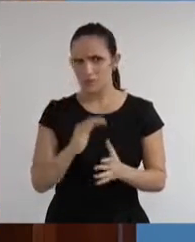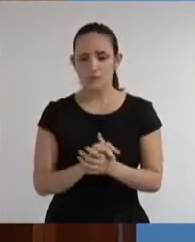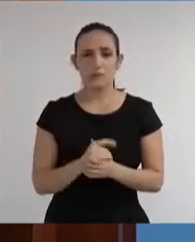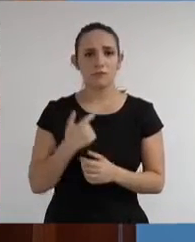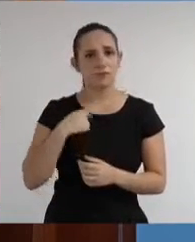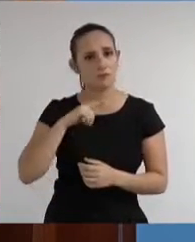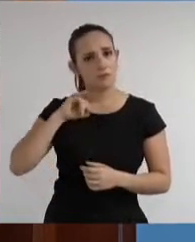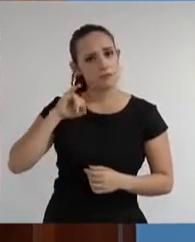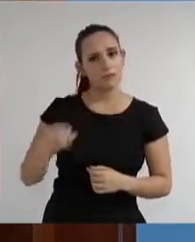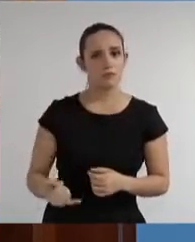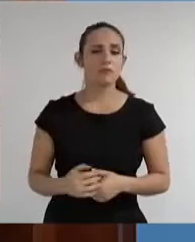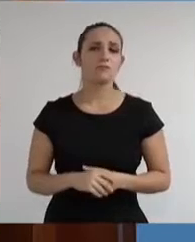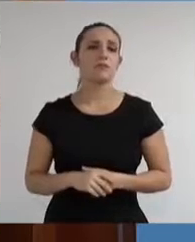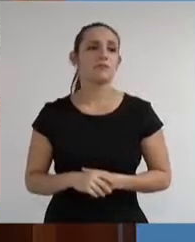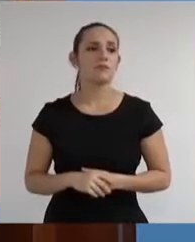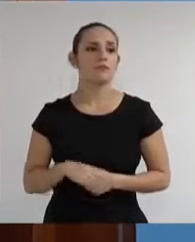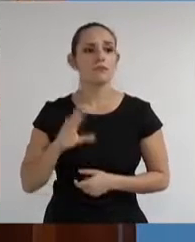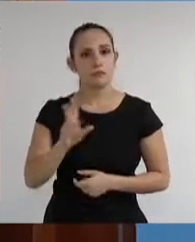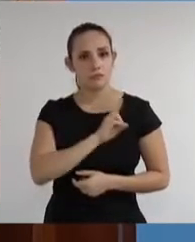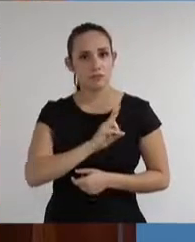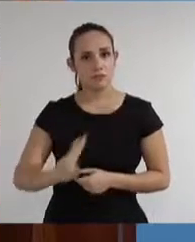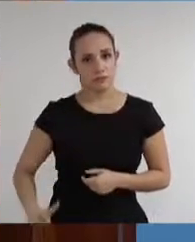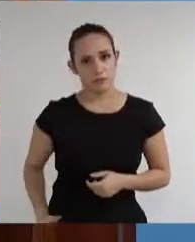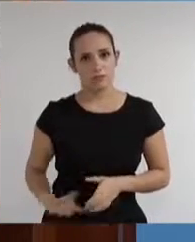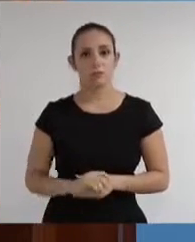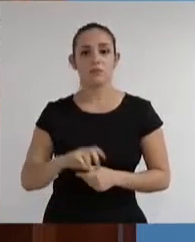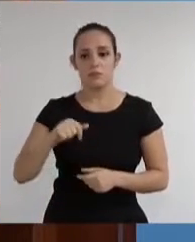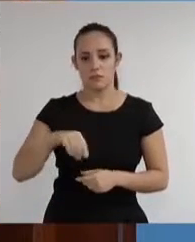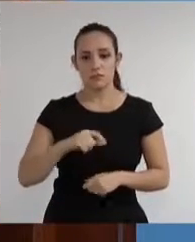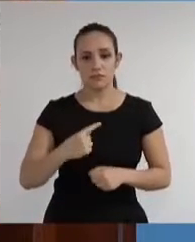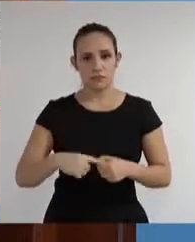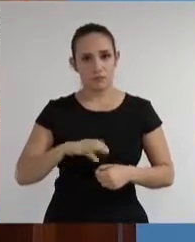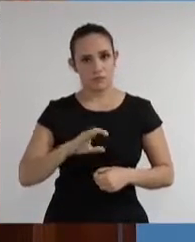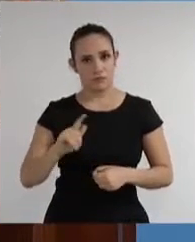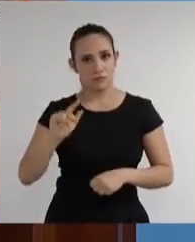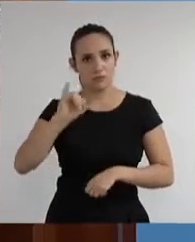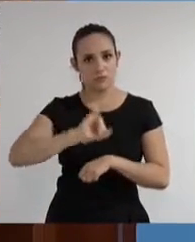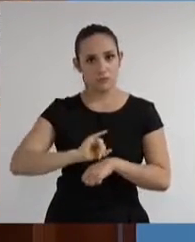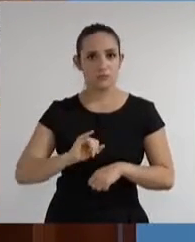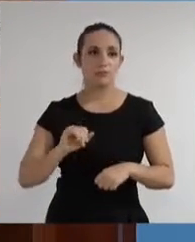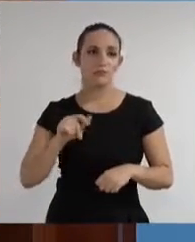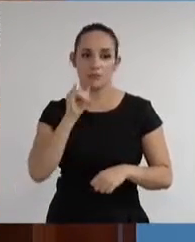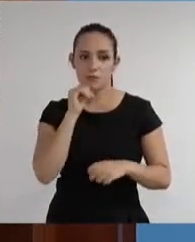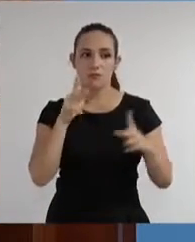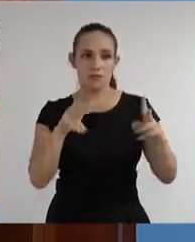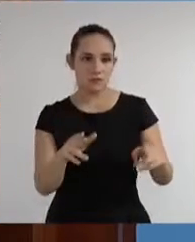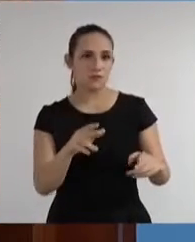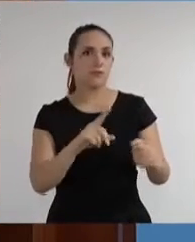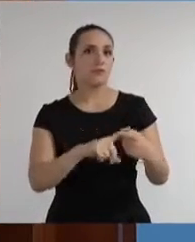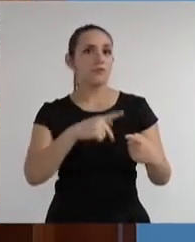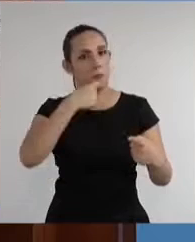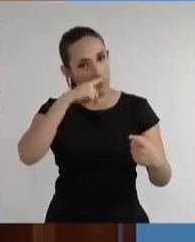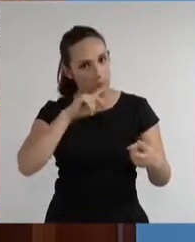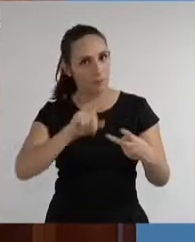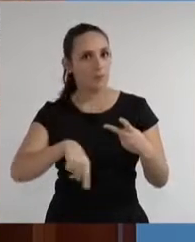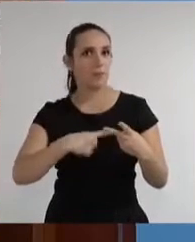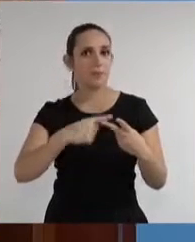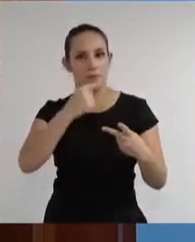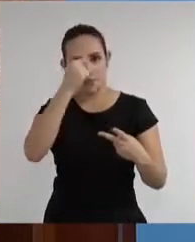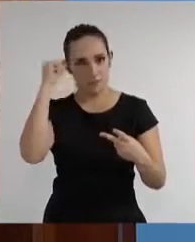oportunidade de ser vereador aqui na nossa capital, juntamente com hoje o deputado Paulo Ciufi, deputado